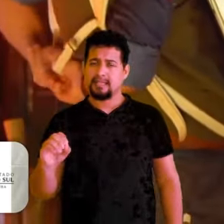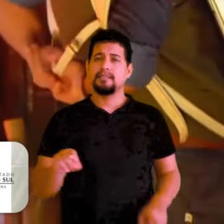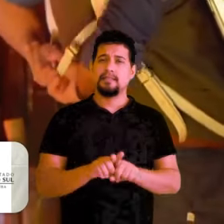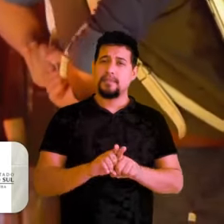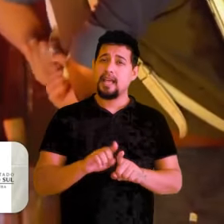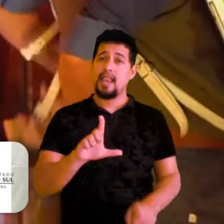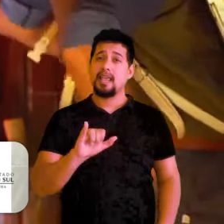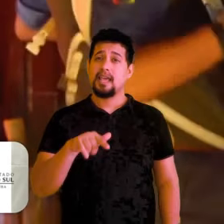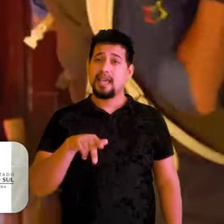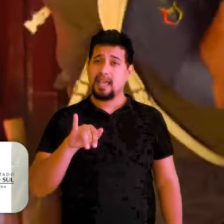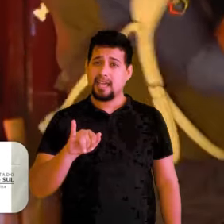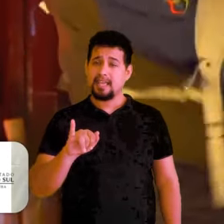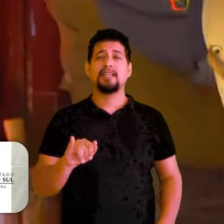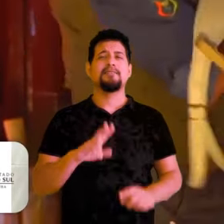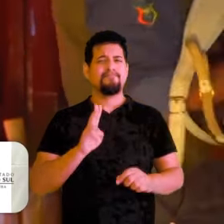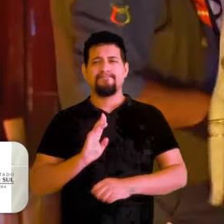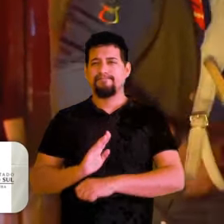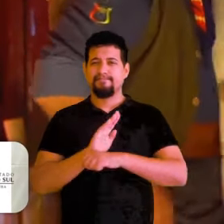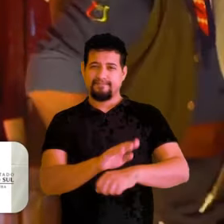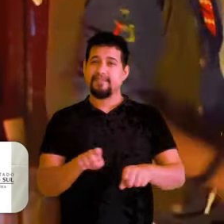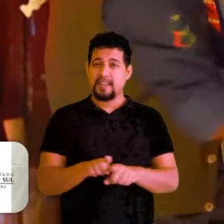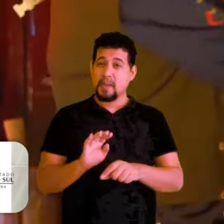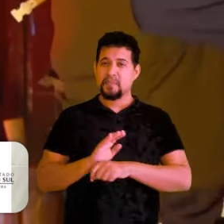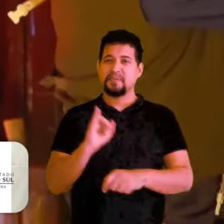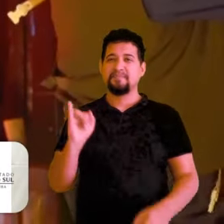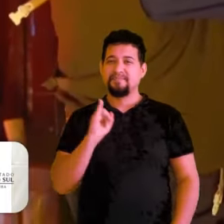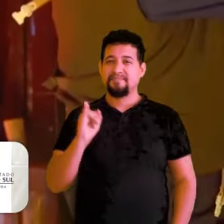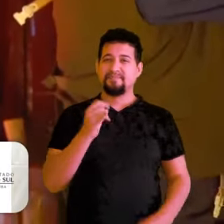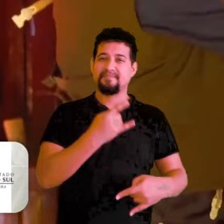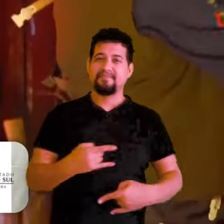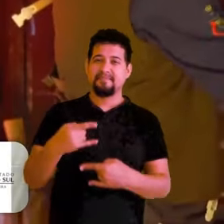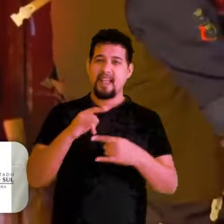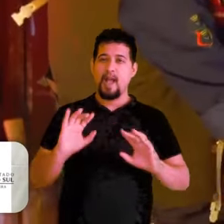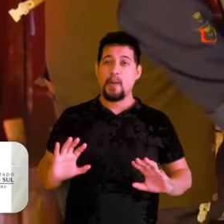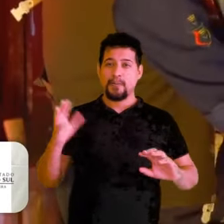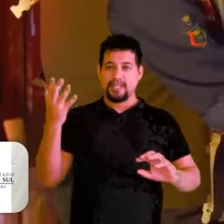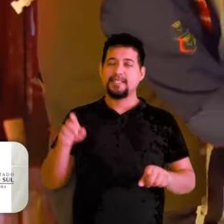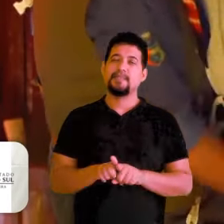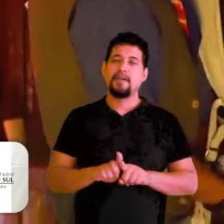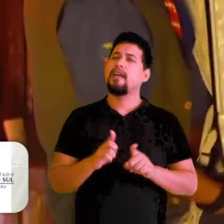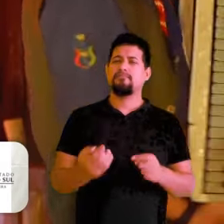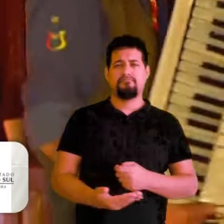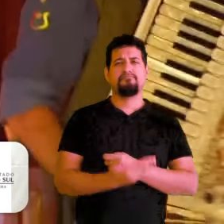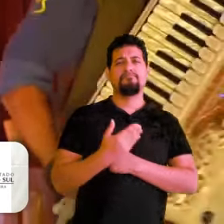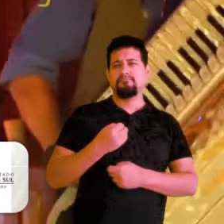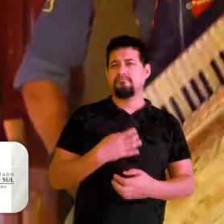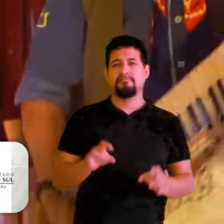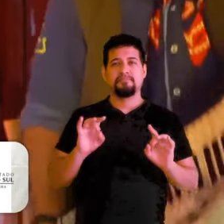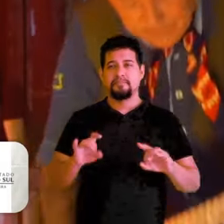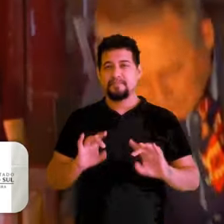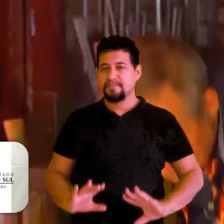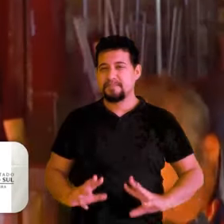13.490/2010, LIC. É isso aí. Super apoio. Apoio fundamental para que essa live aconteça. É uma